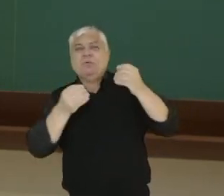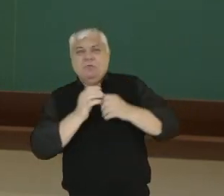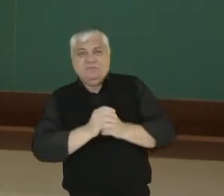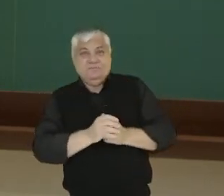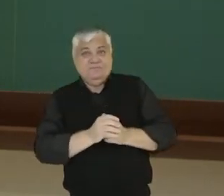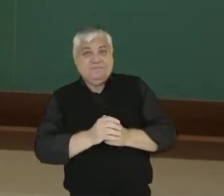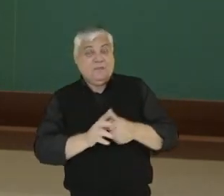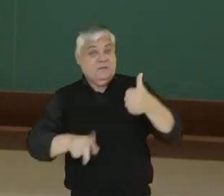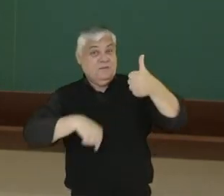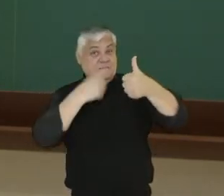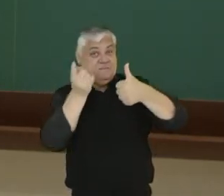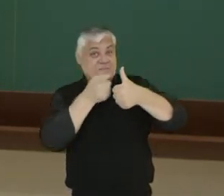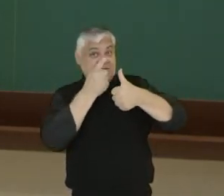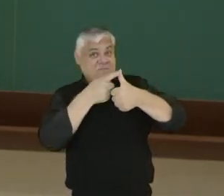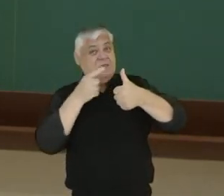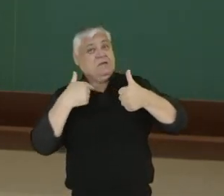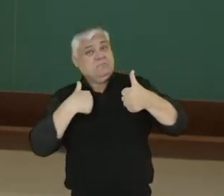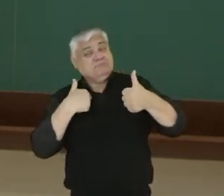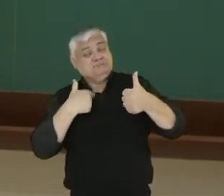ok? Bem,